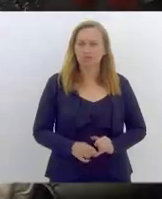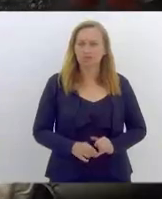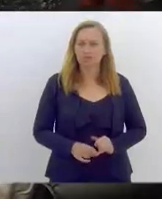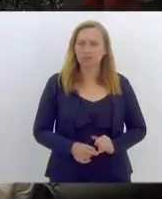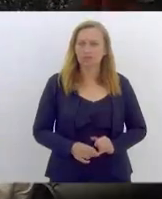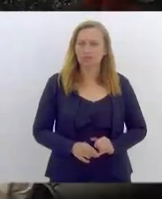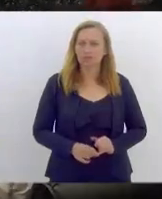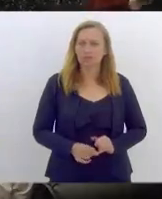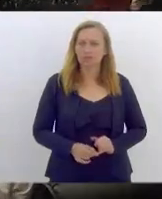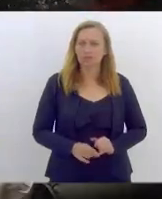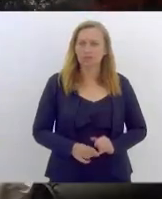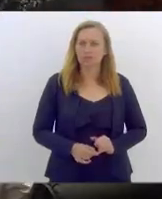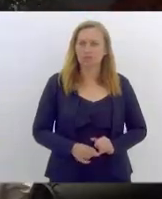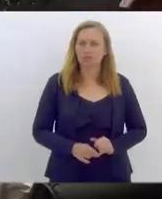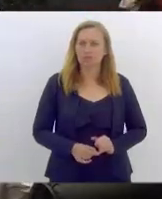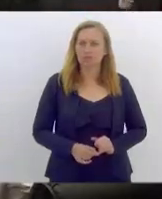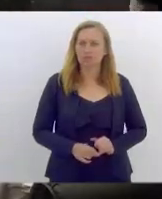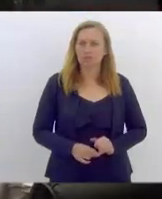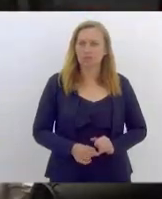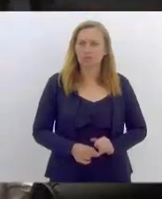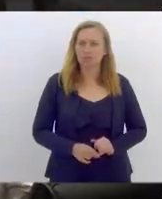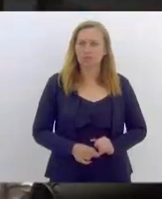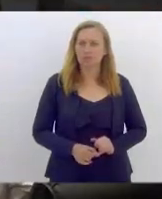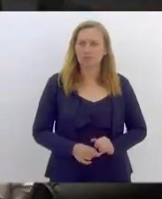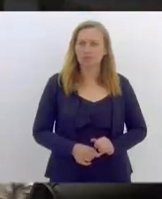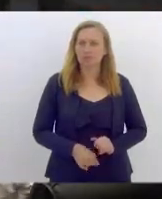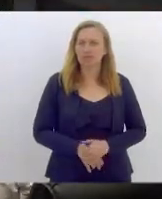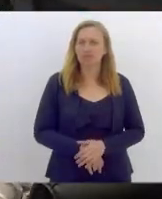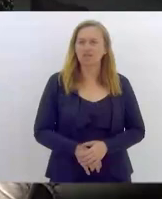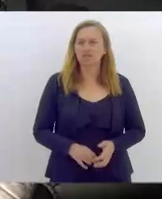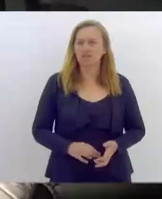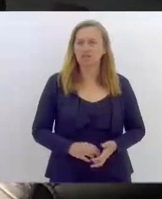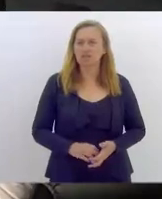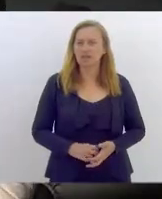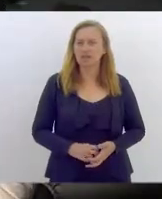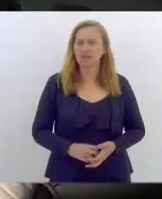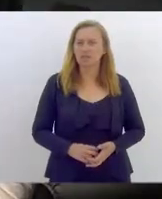de vocês. Seguimos aqui. Oi?